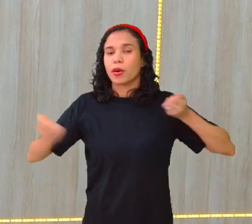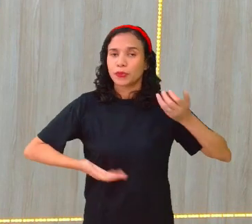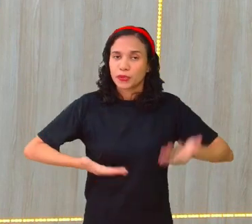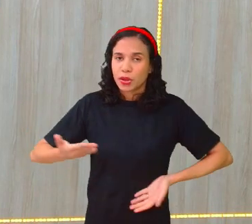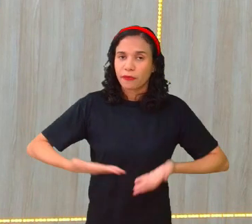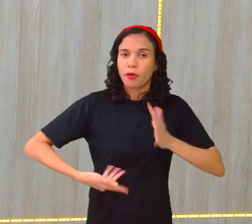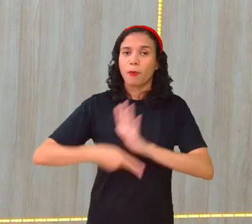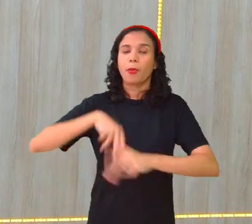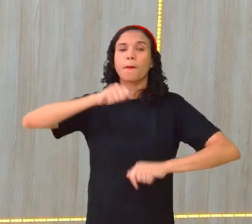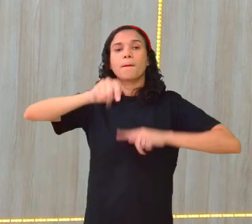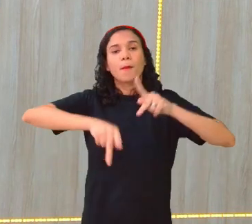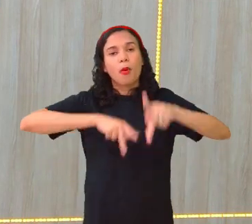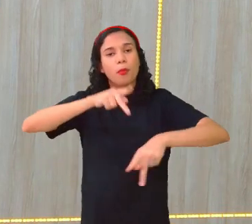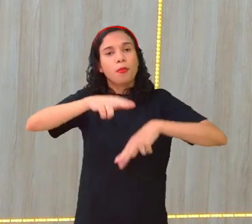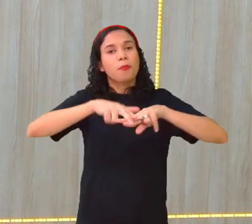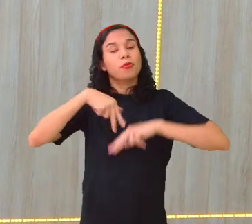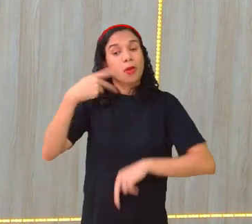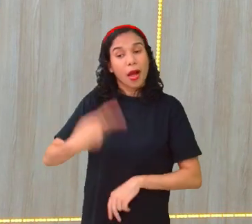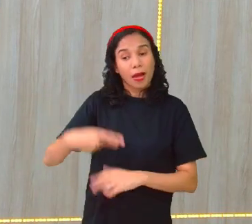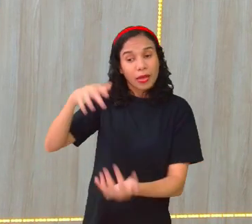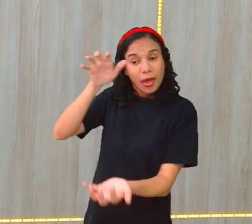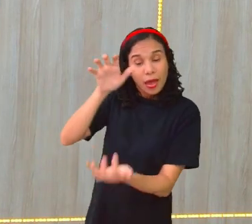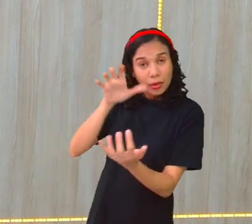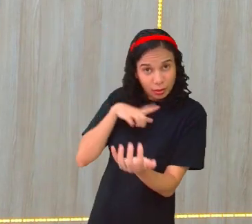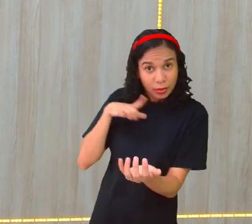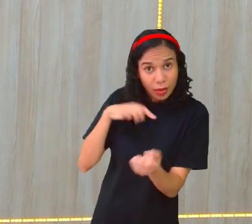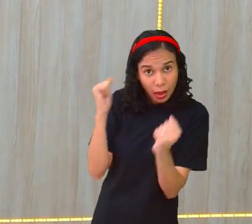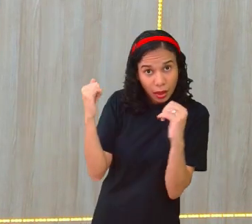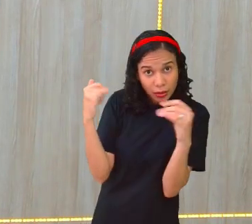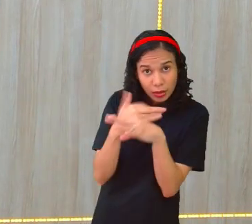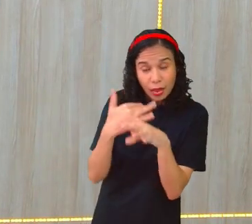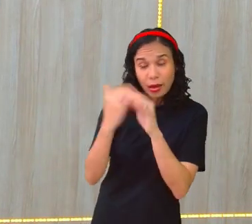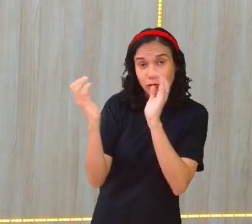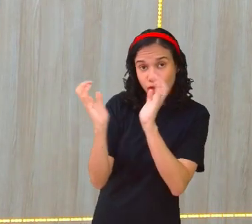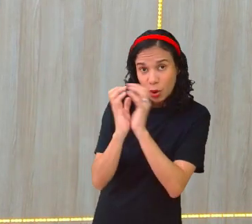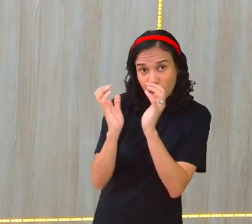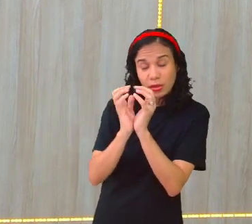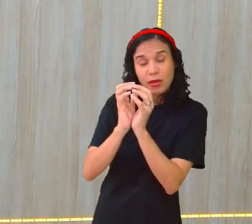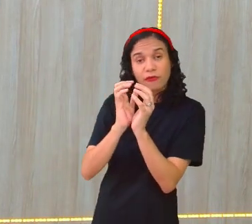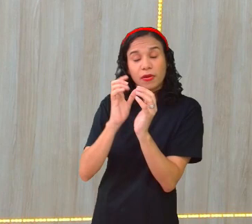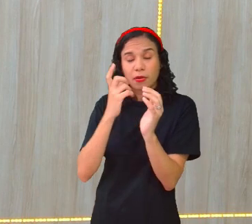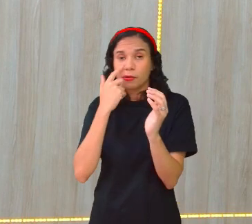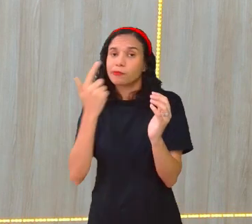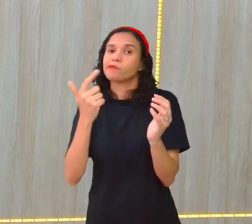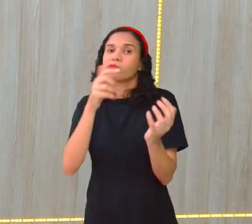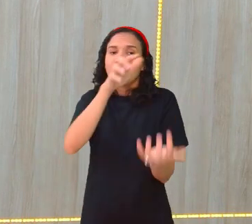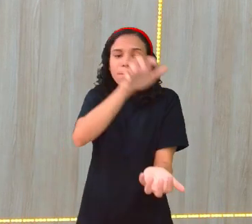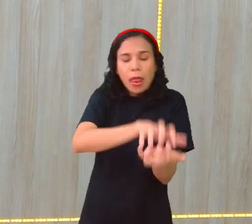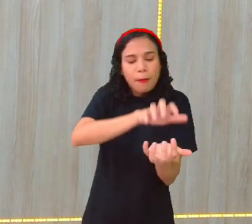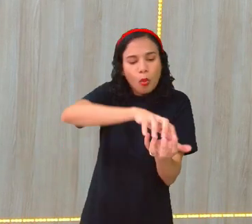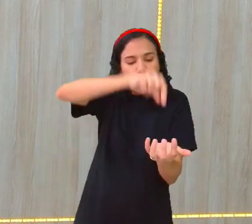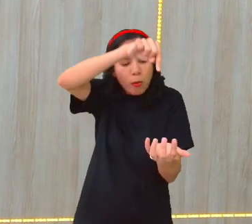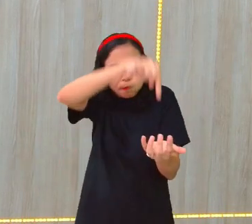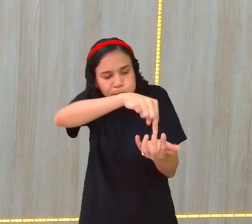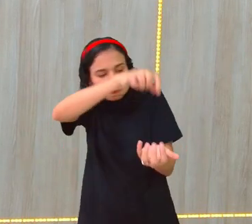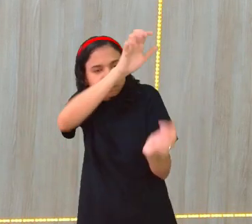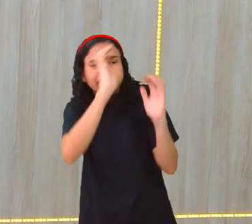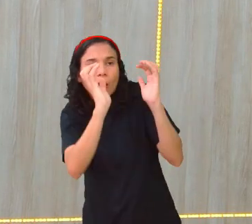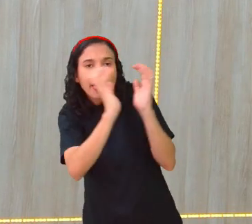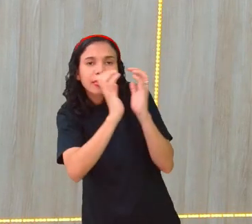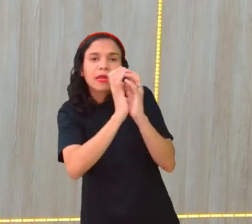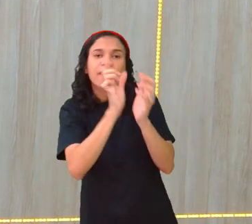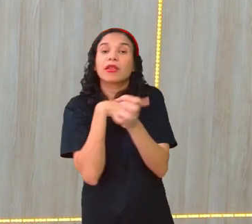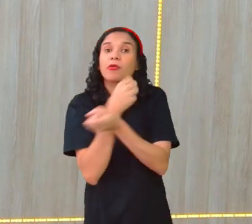para a população. Então, aqui no Recife, é onde se concentra, é um centro urbano, onde se concentra, gente,